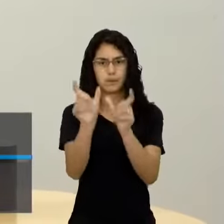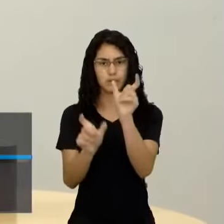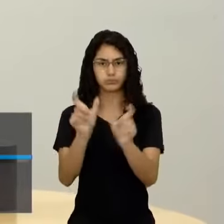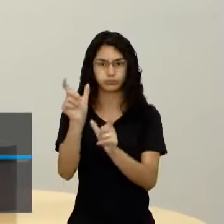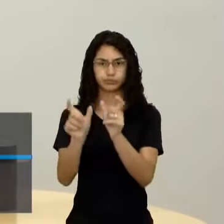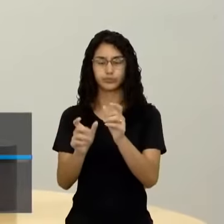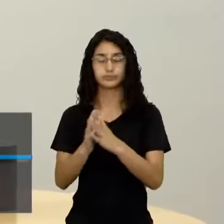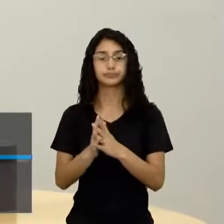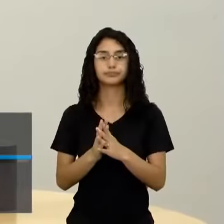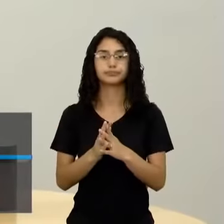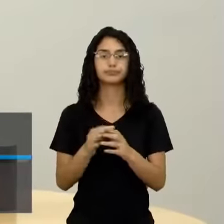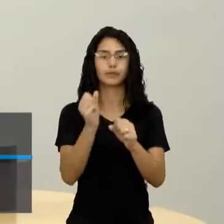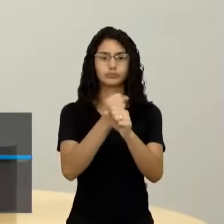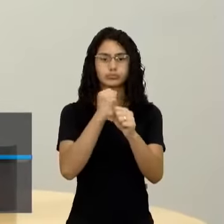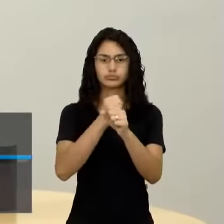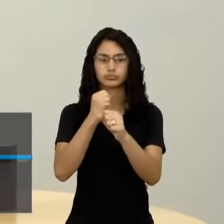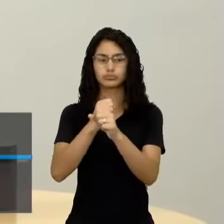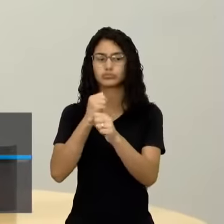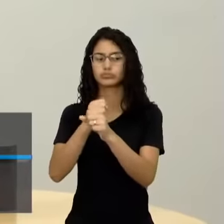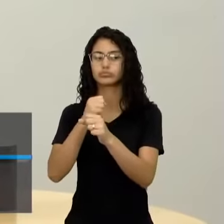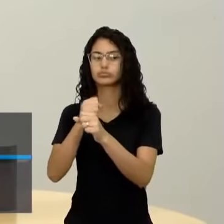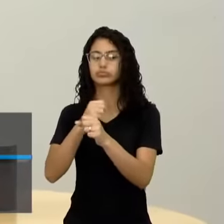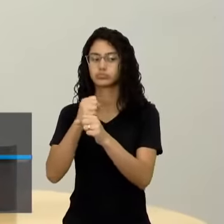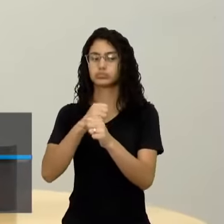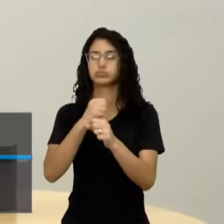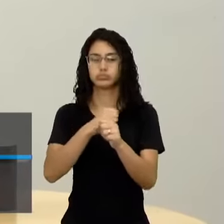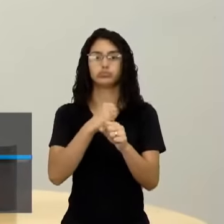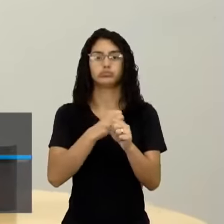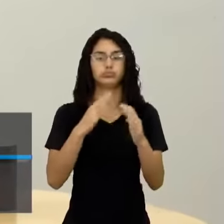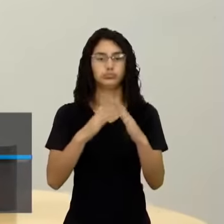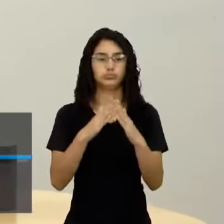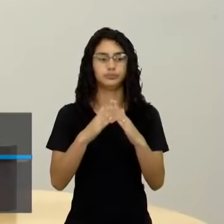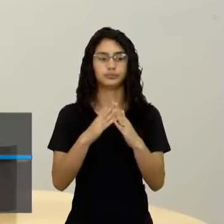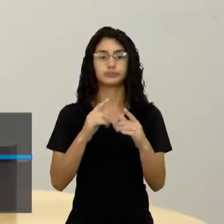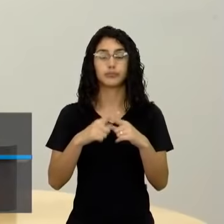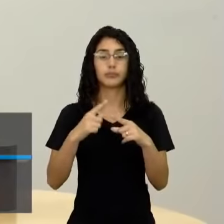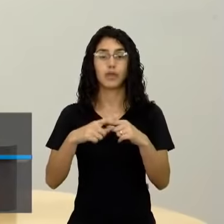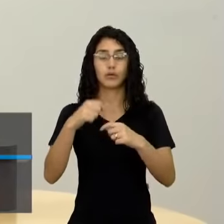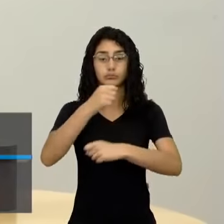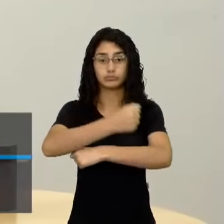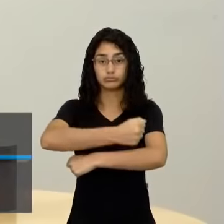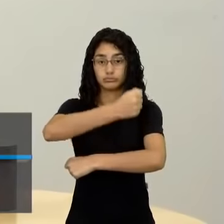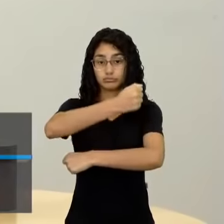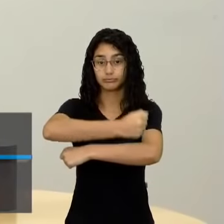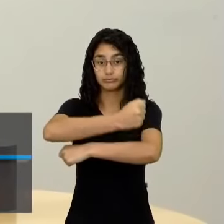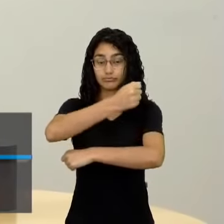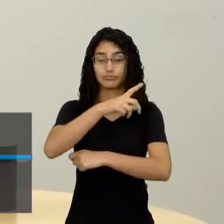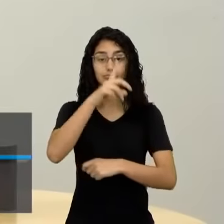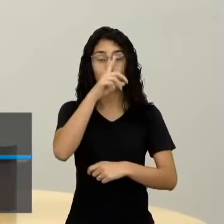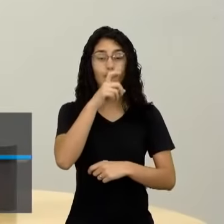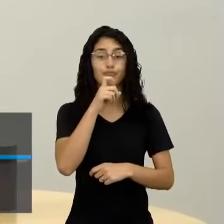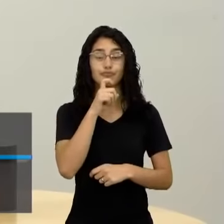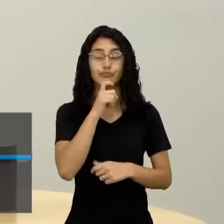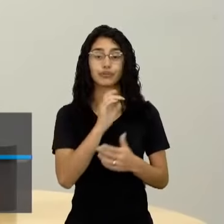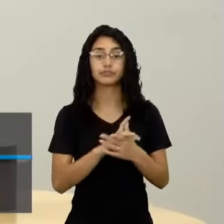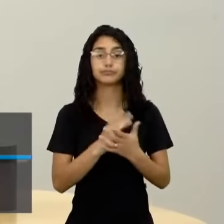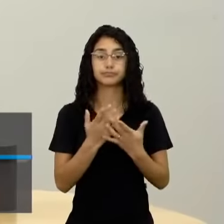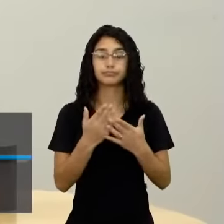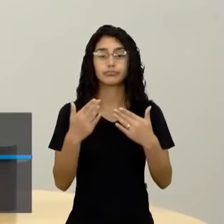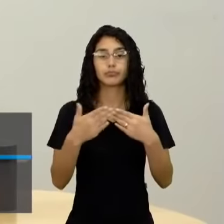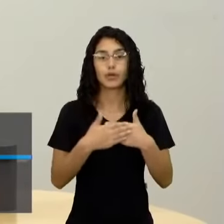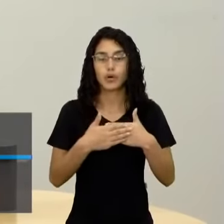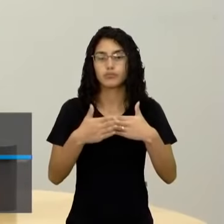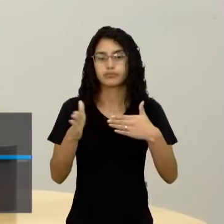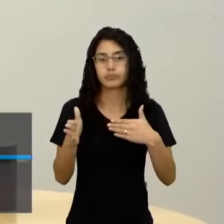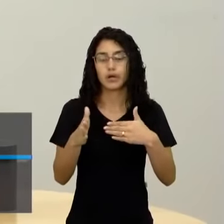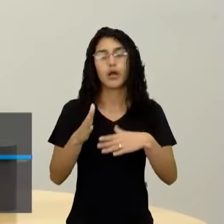ele que reforma uma casa que ele passa chama de casa verde porque ela tem todas as janelas dela são verdes e ele inaugura ela para